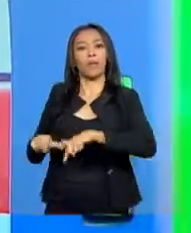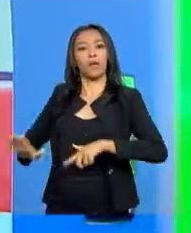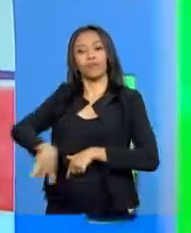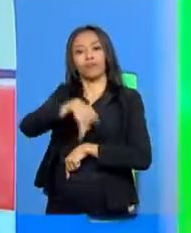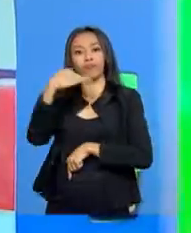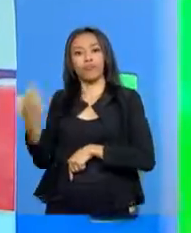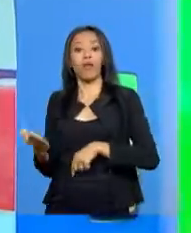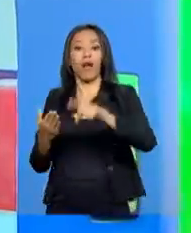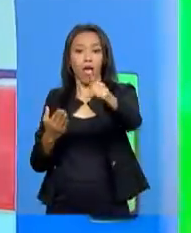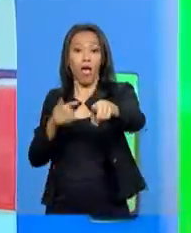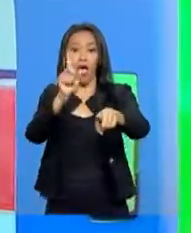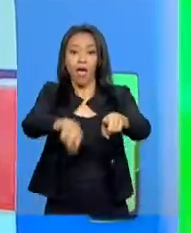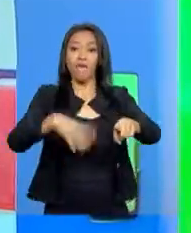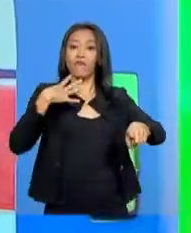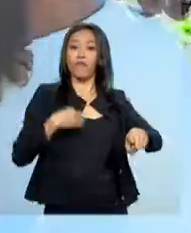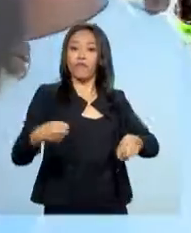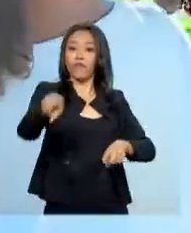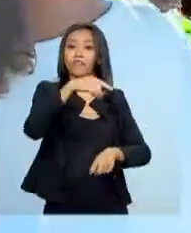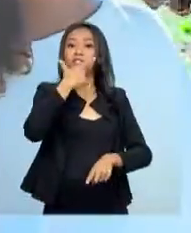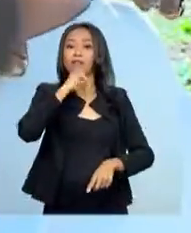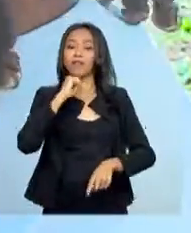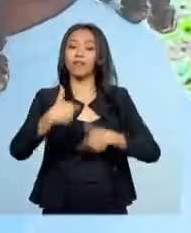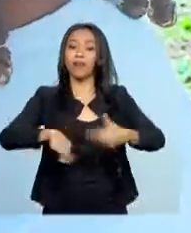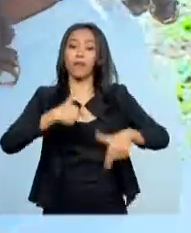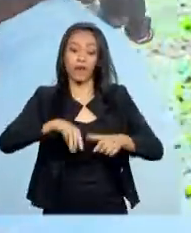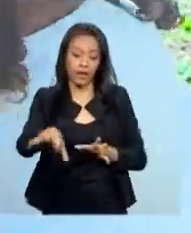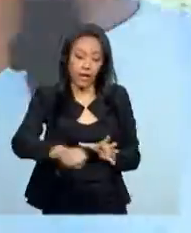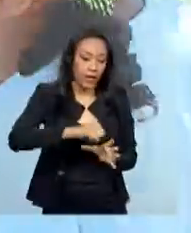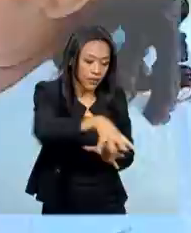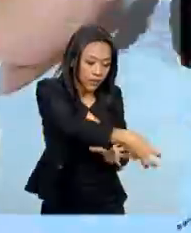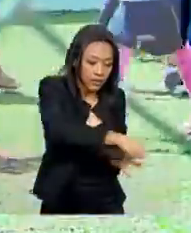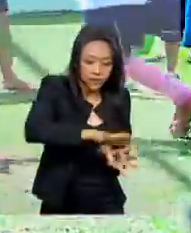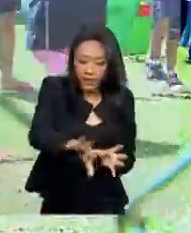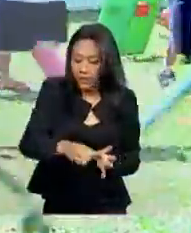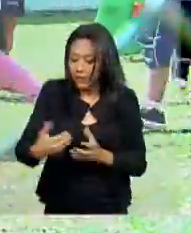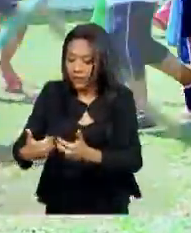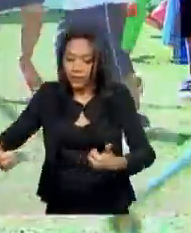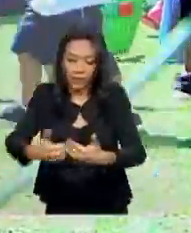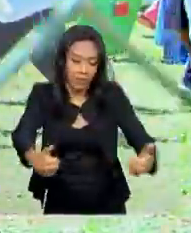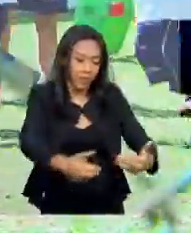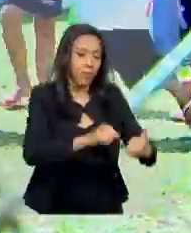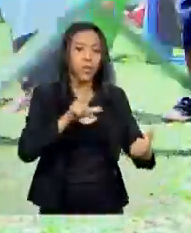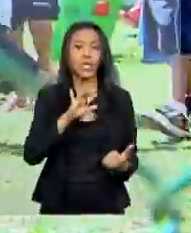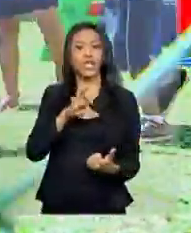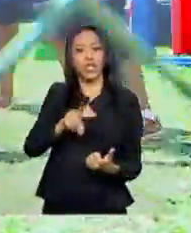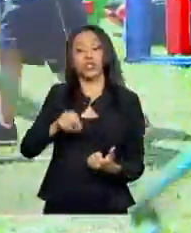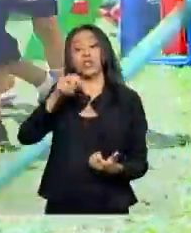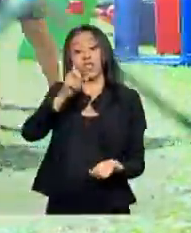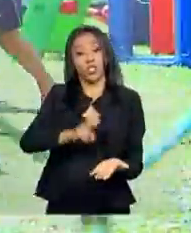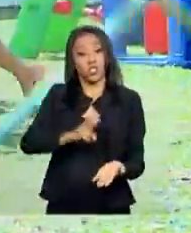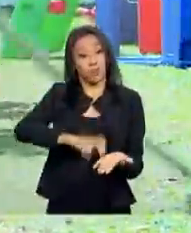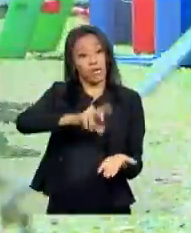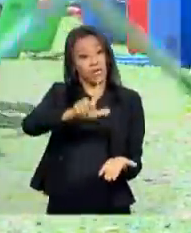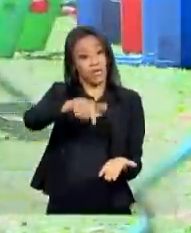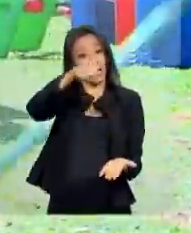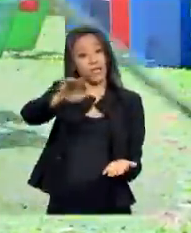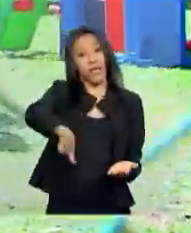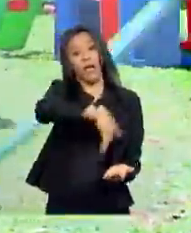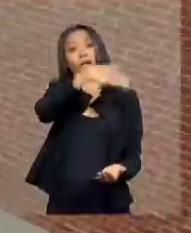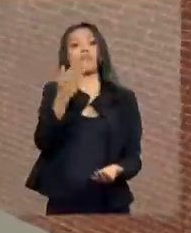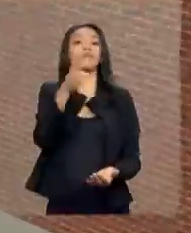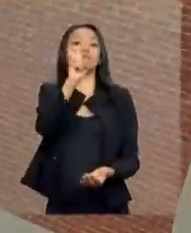de catadores de materiais recicláveis e passam boa parte do dia aqui, das 7 horas da manhã até as 5 da